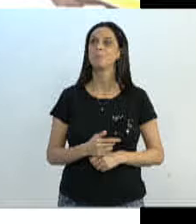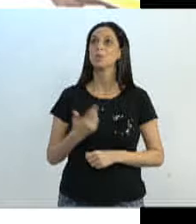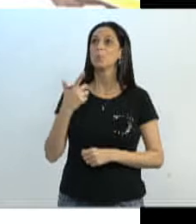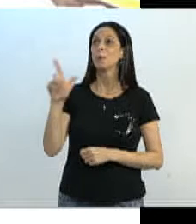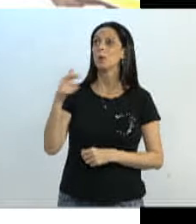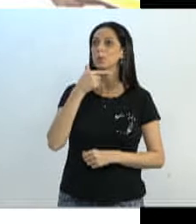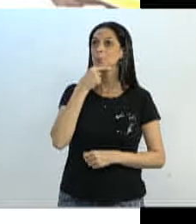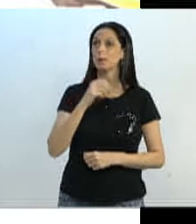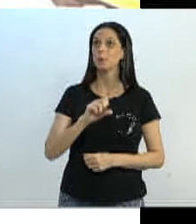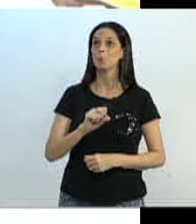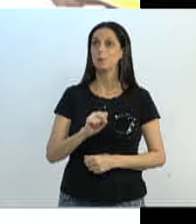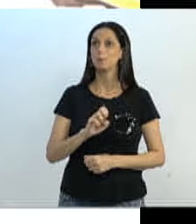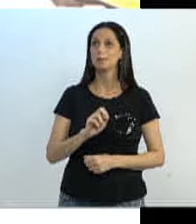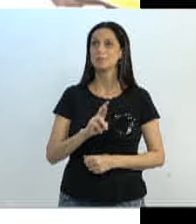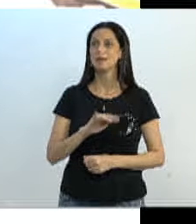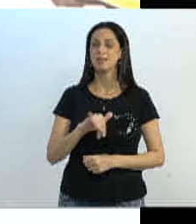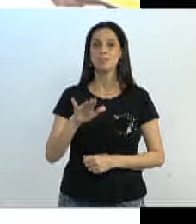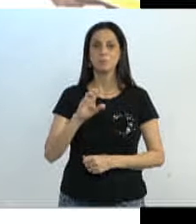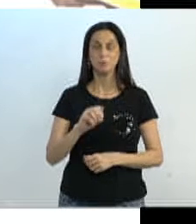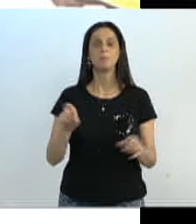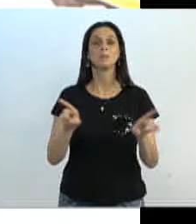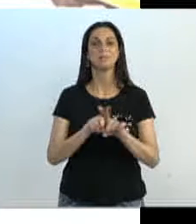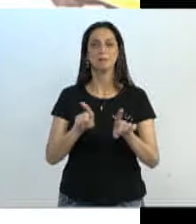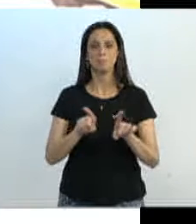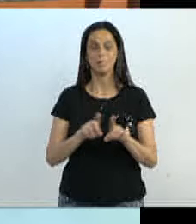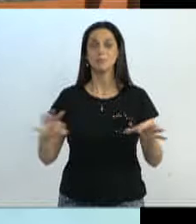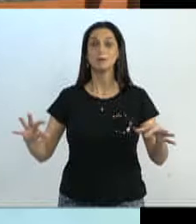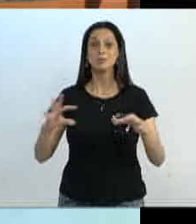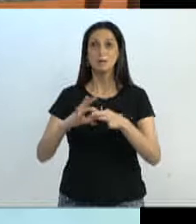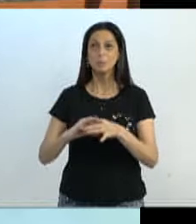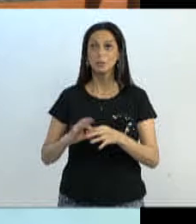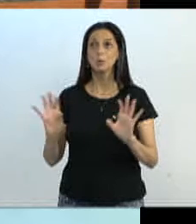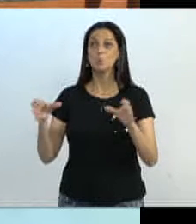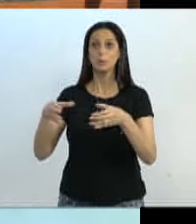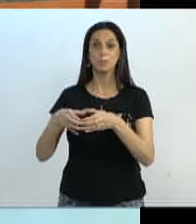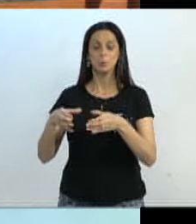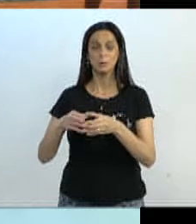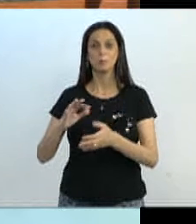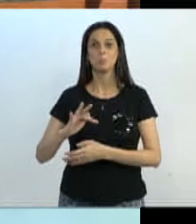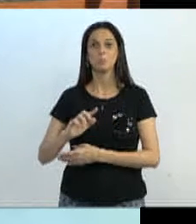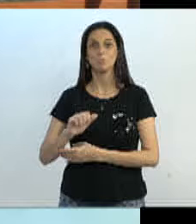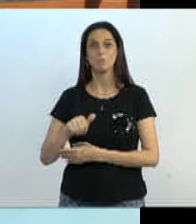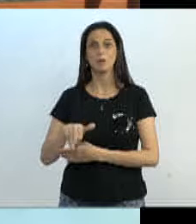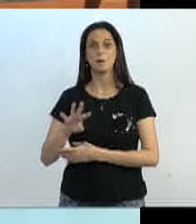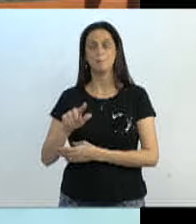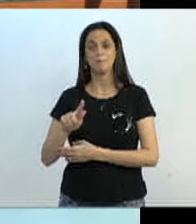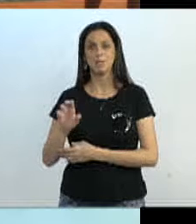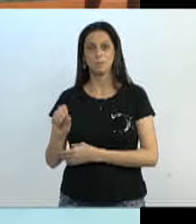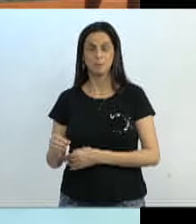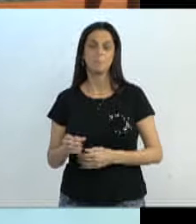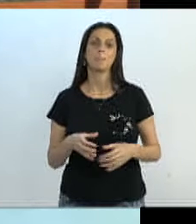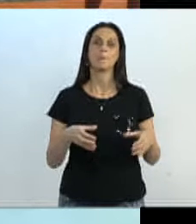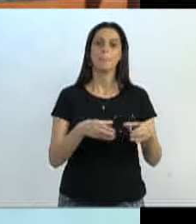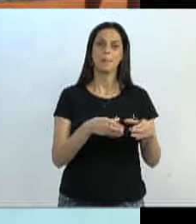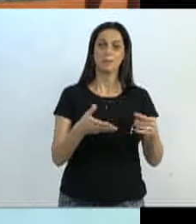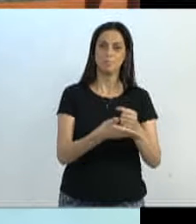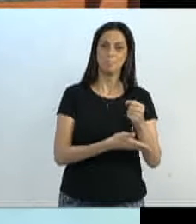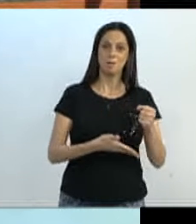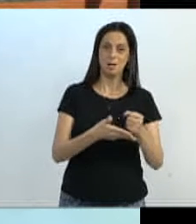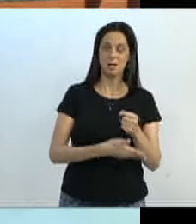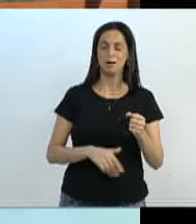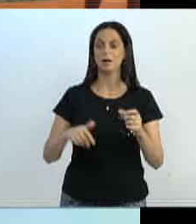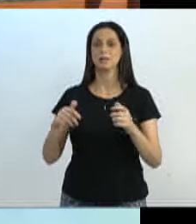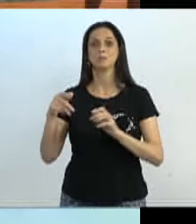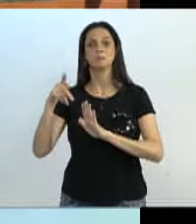está de parabéns. Essa parceria com o Flamengo está dando muito certo. Categoria de base, trabalho